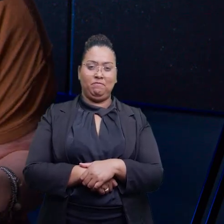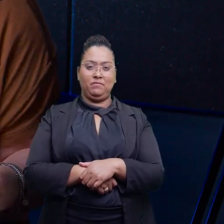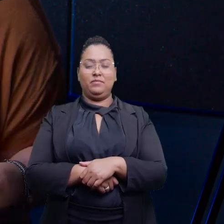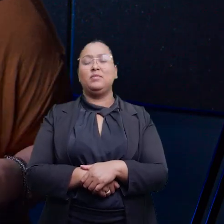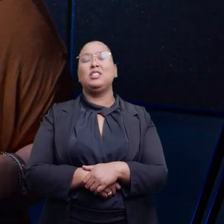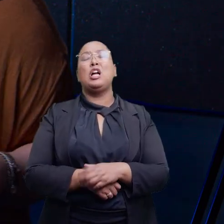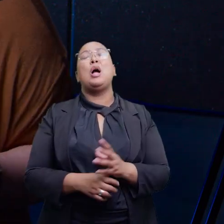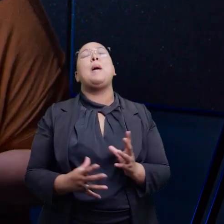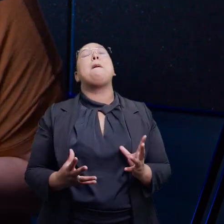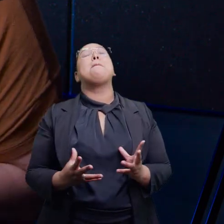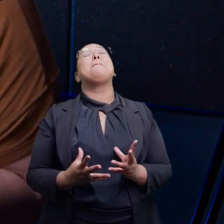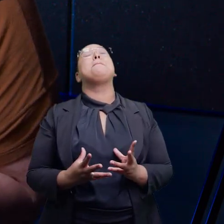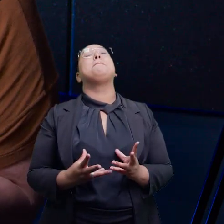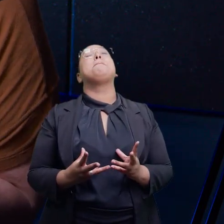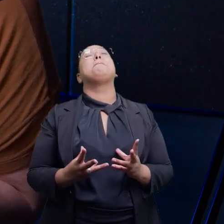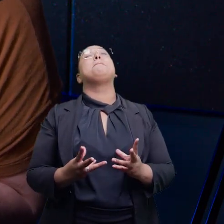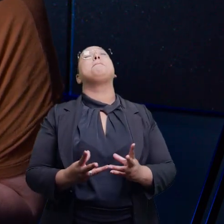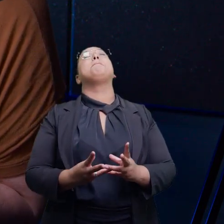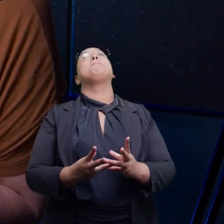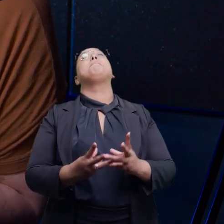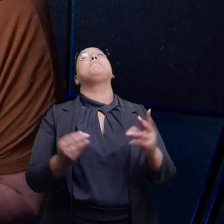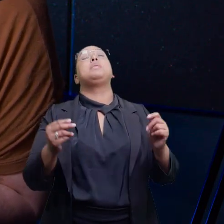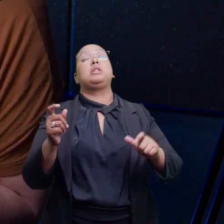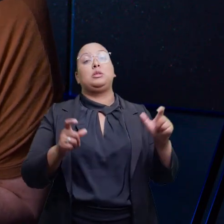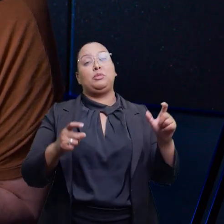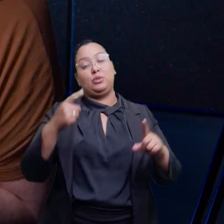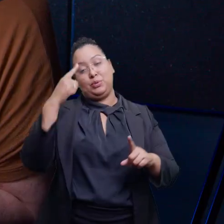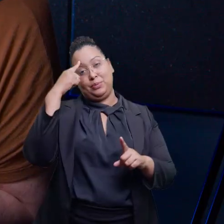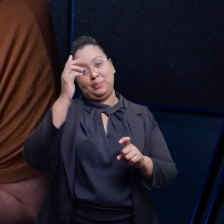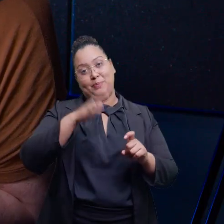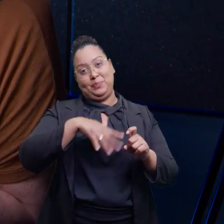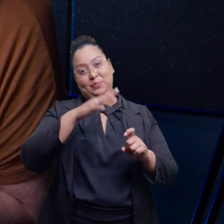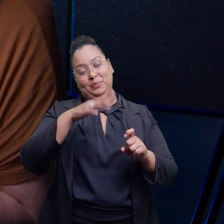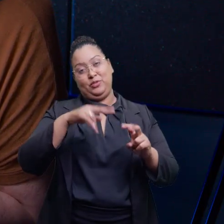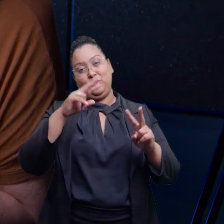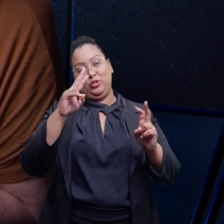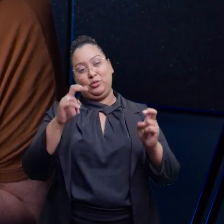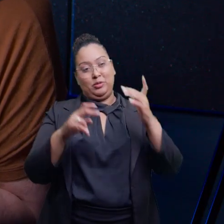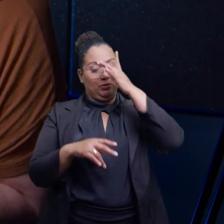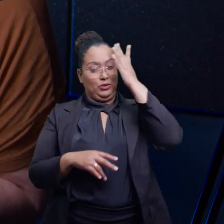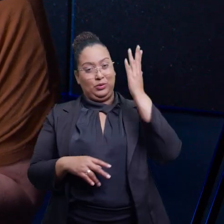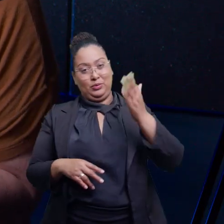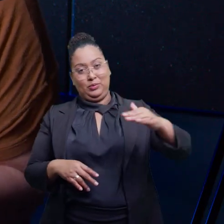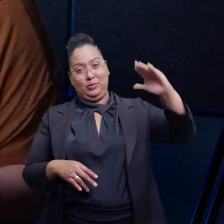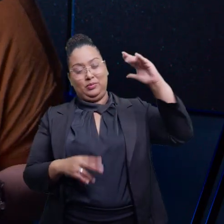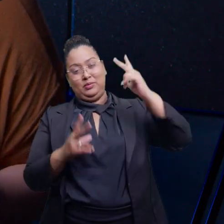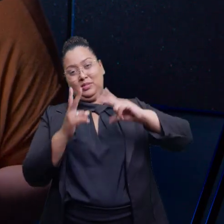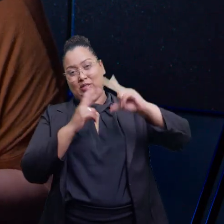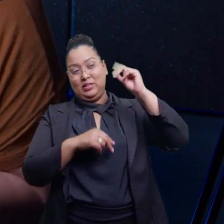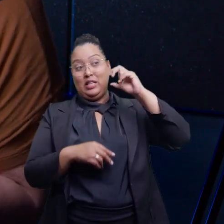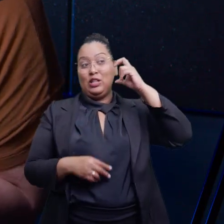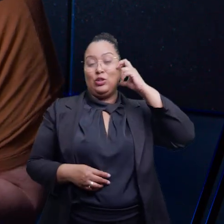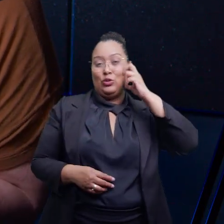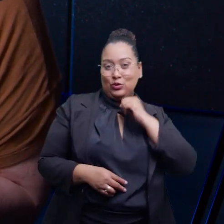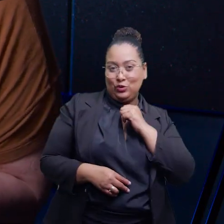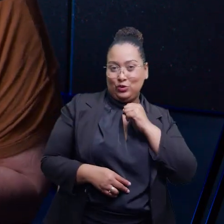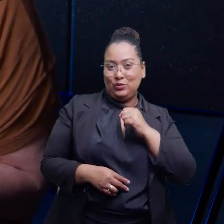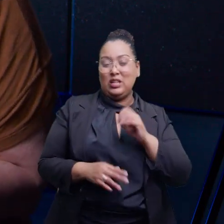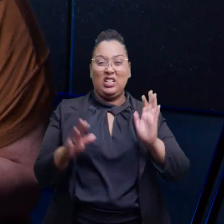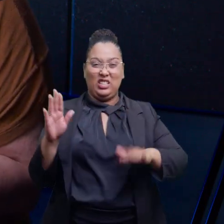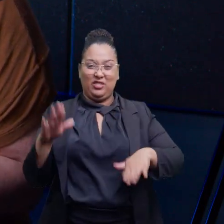muitas fantasias na sociedade sobre a adoção de criança grande. Muitas. Sobre a adoção de adolescente,